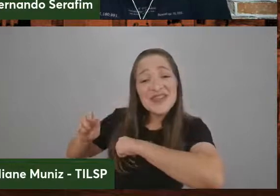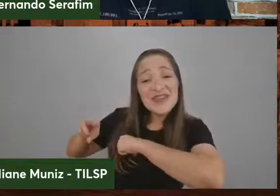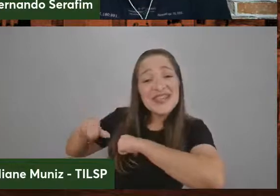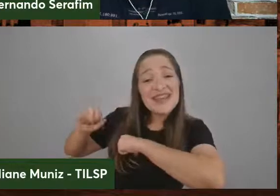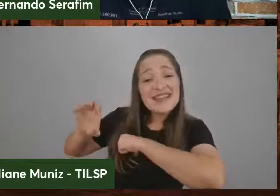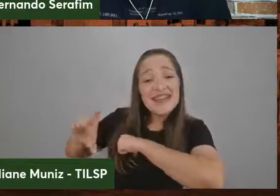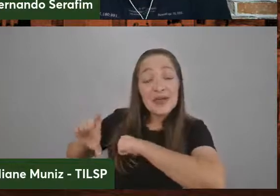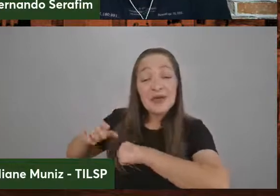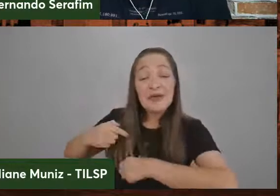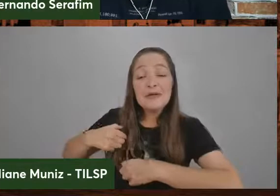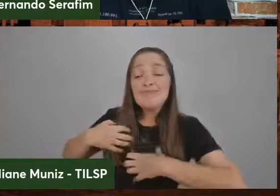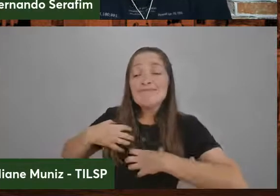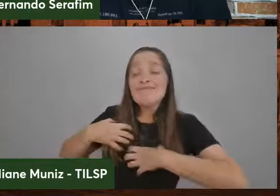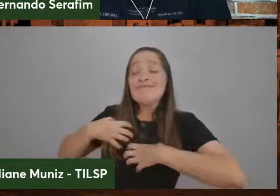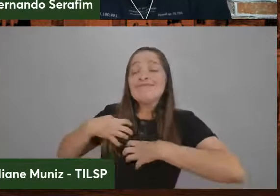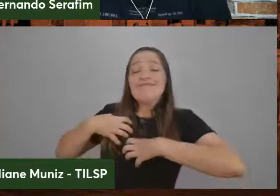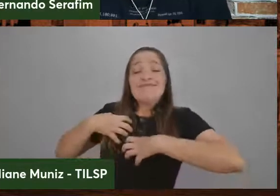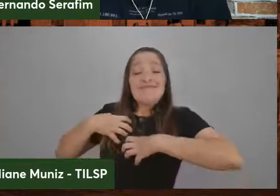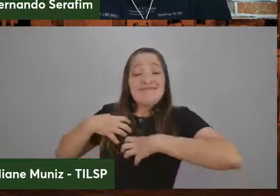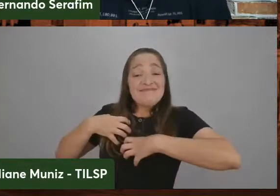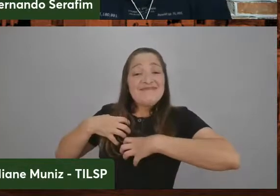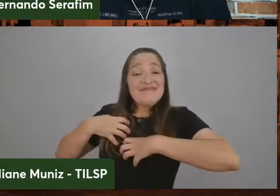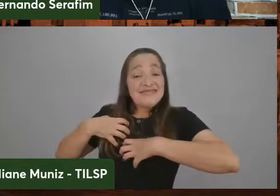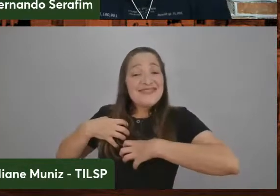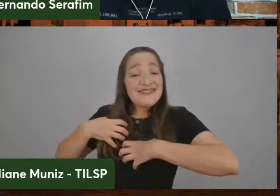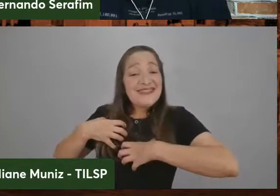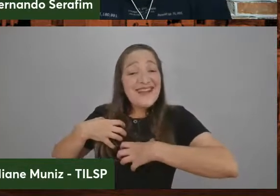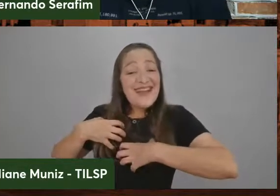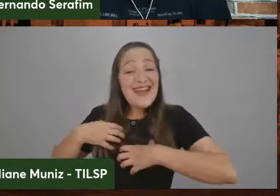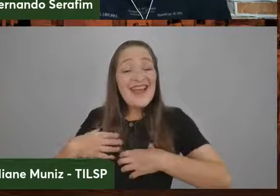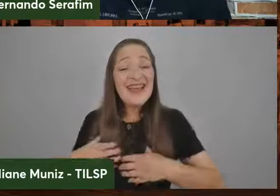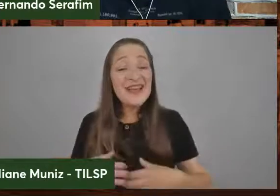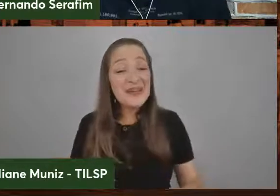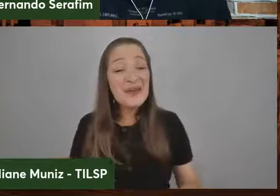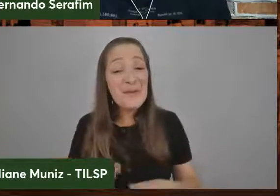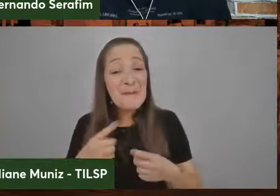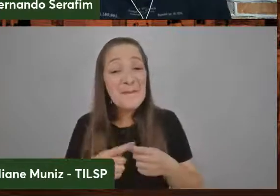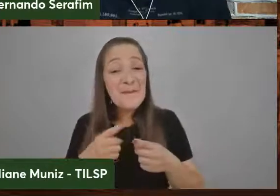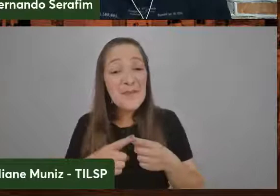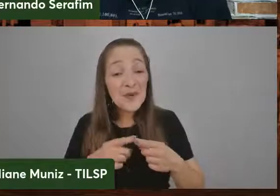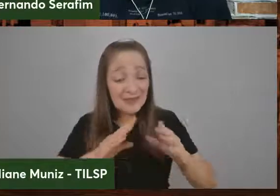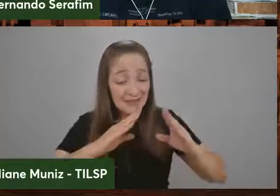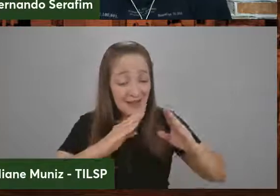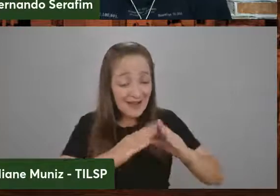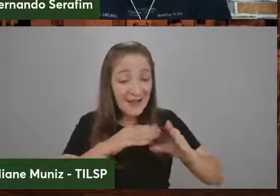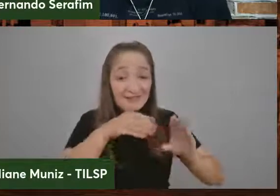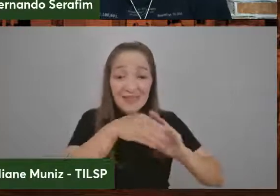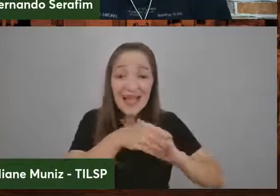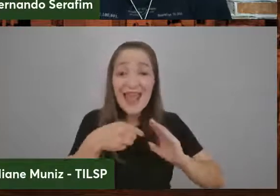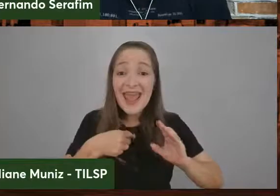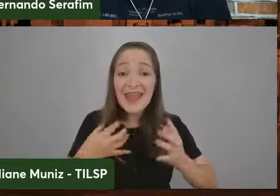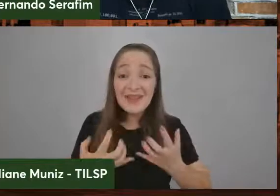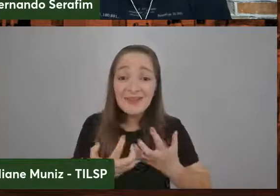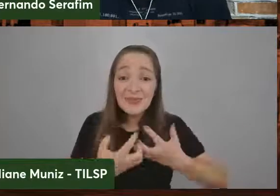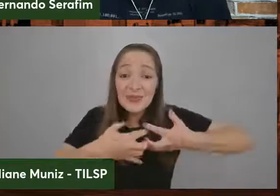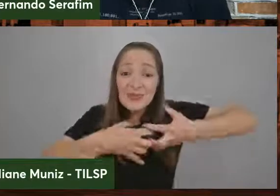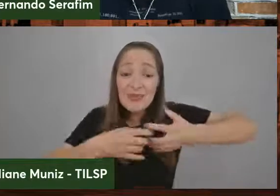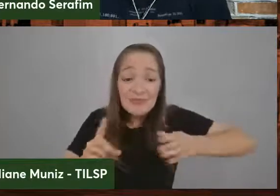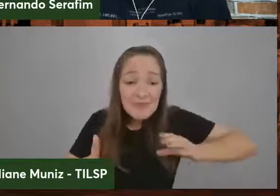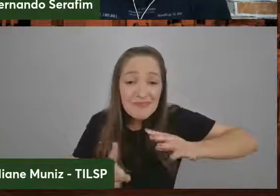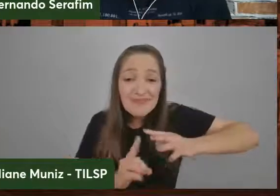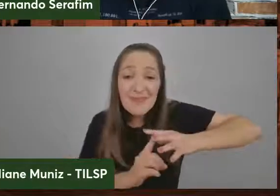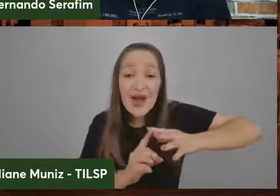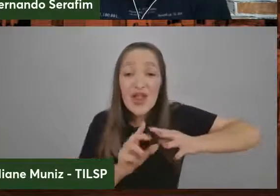questão dos dois, nos fundos da casa, né, a situação dele de nunca ter sido integrado nessa família. E